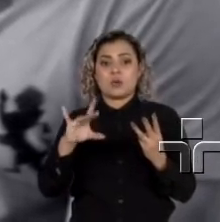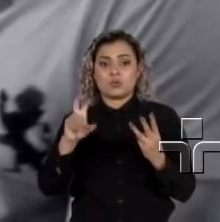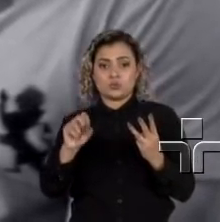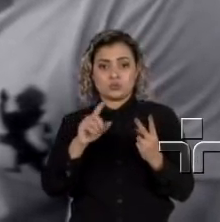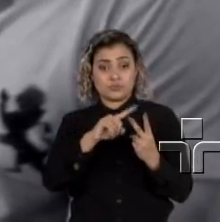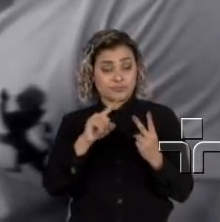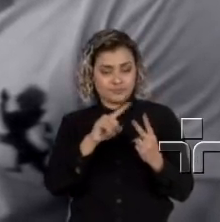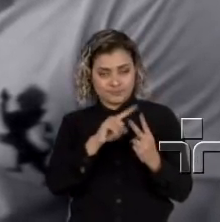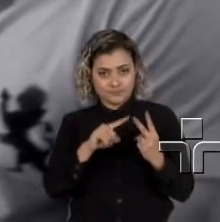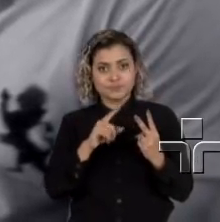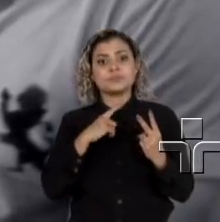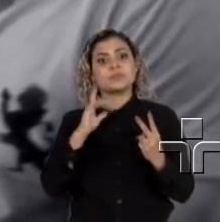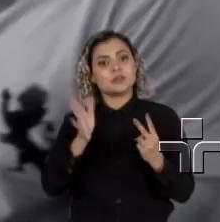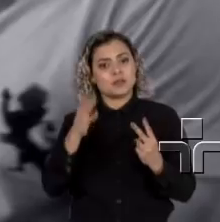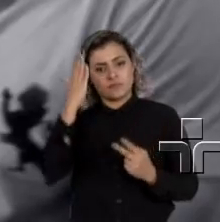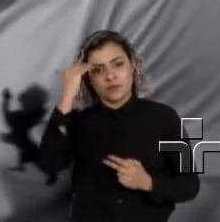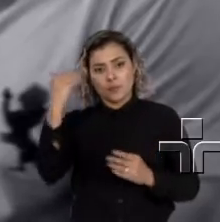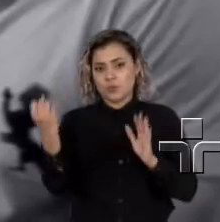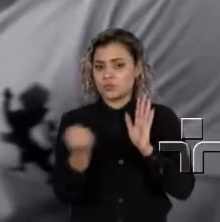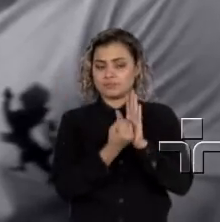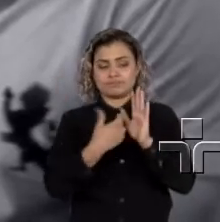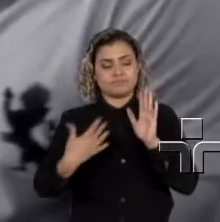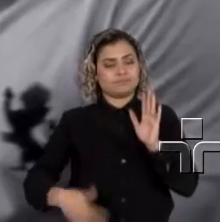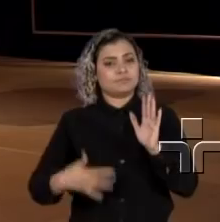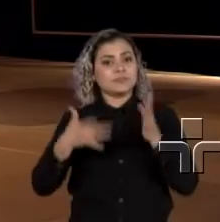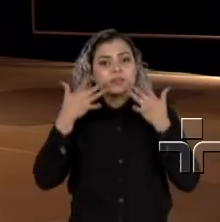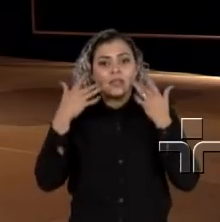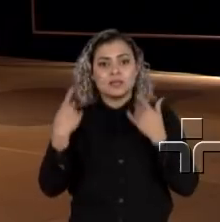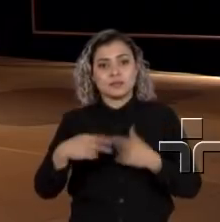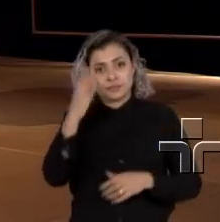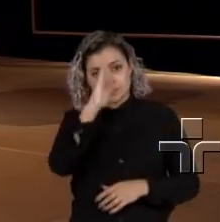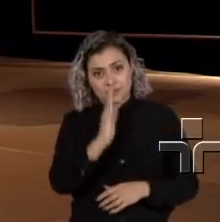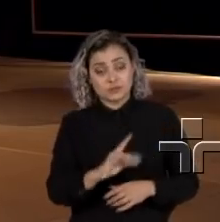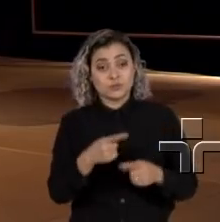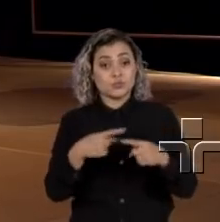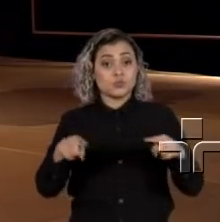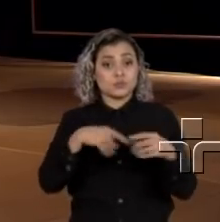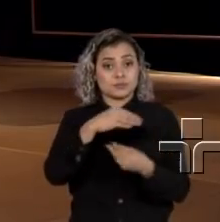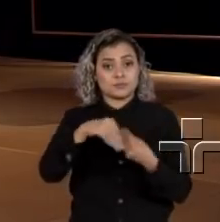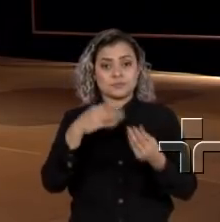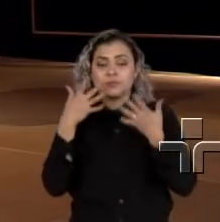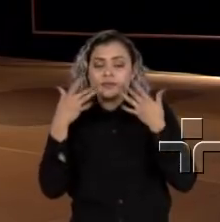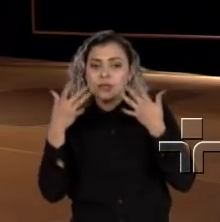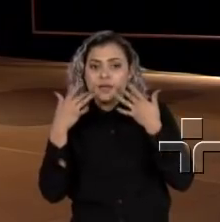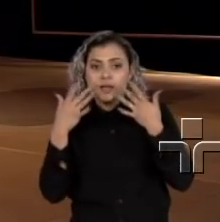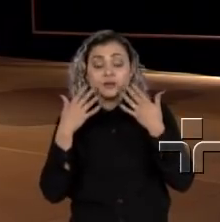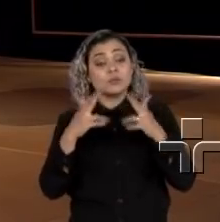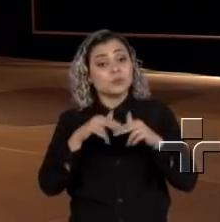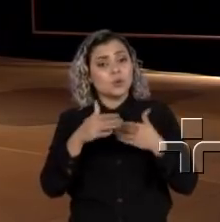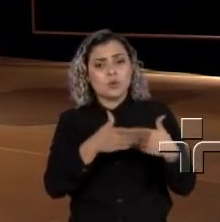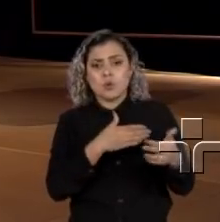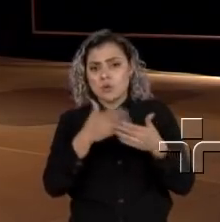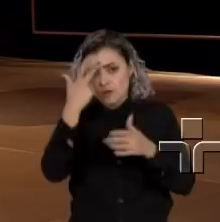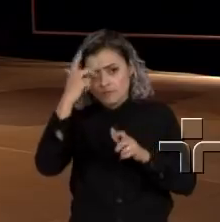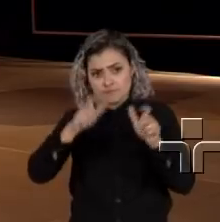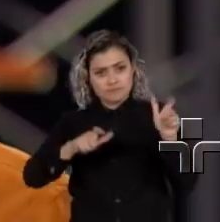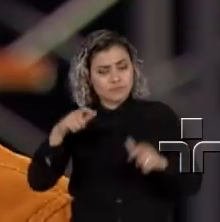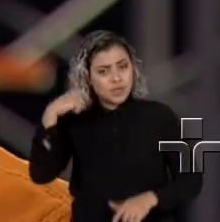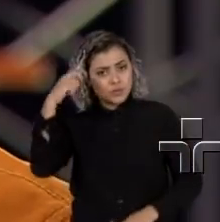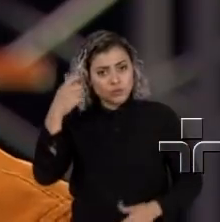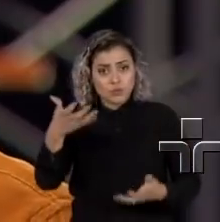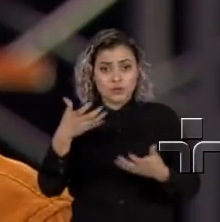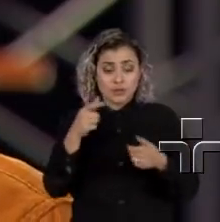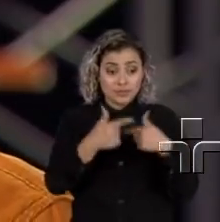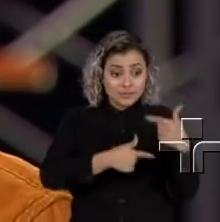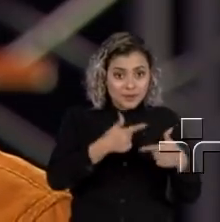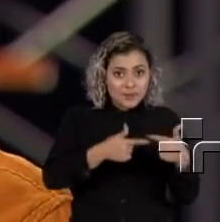os ícones, né, do teatro brasileiro, né, de musical. Realmente, qualquer ator que faz ou quer fazer musical, quer trabalhar